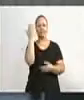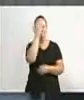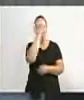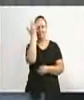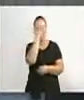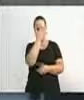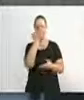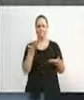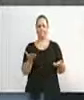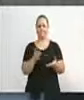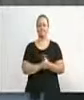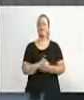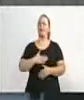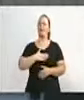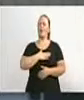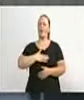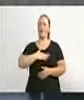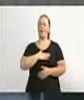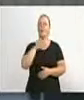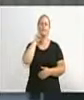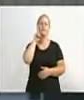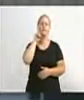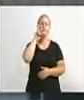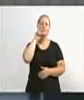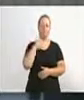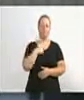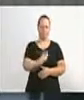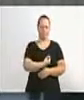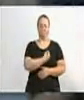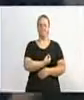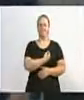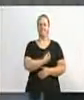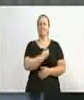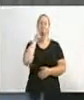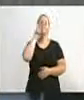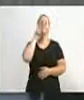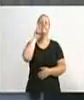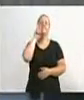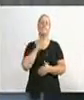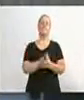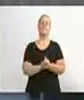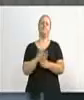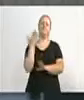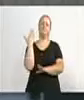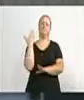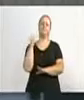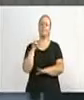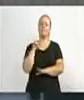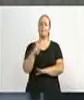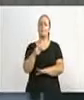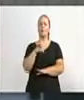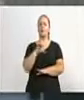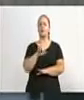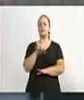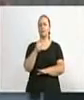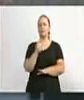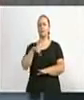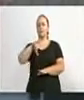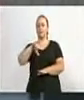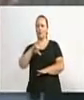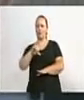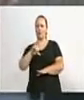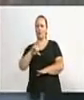gosto muito de história, vereador, e vivo muito a história. Nos idos de 1989, Blumenau deveria estar na